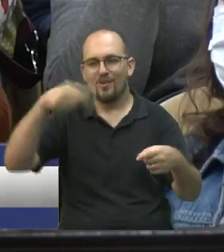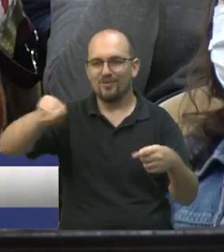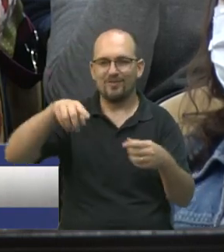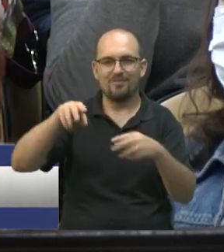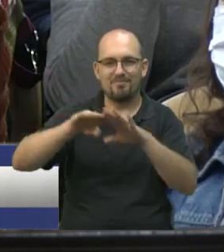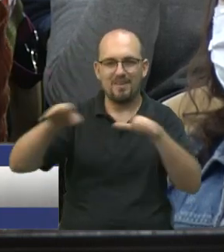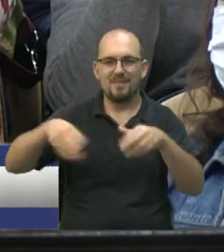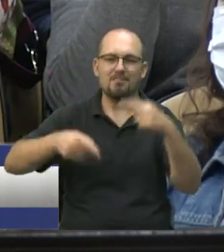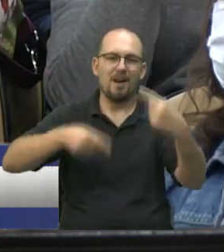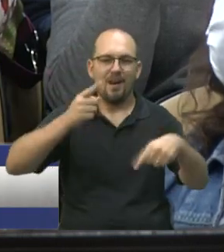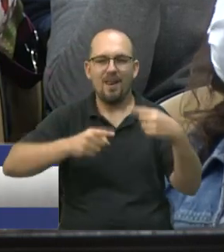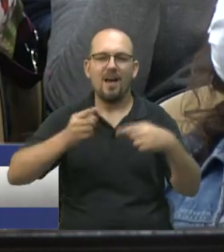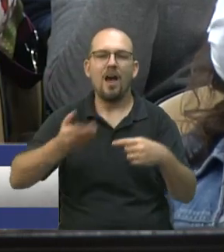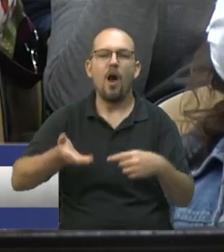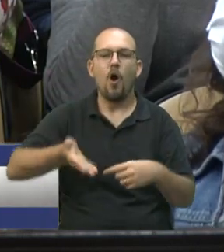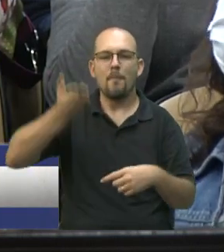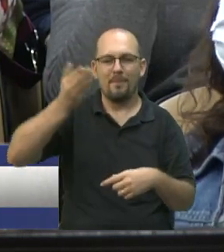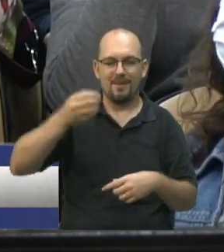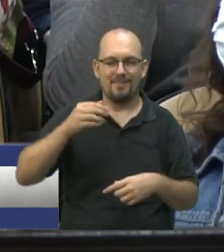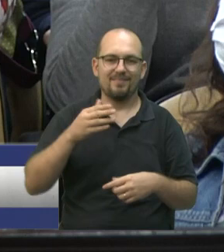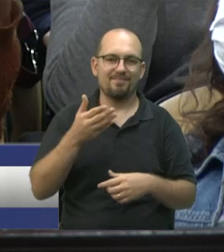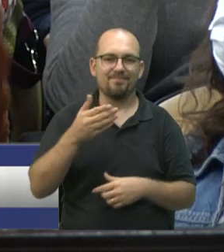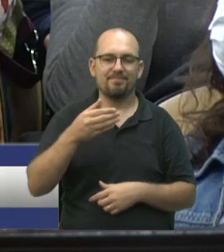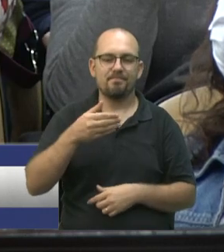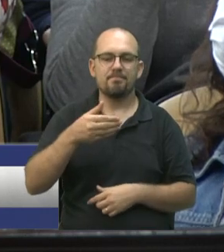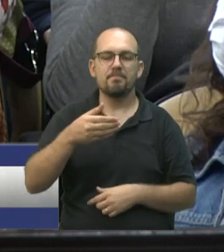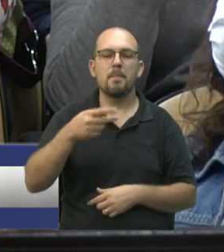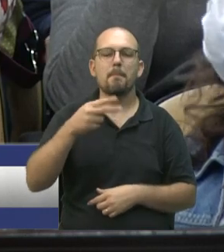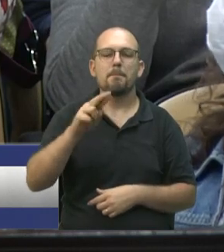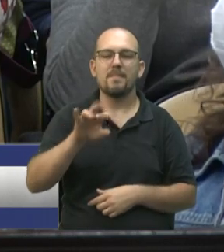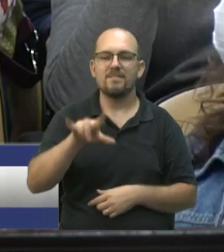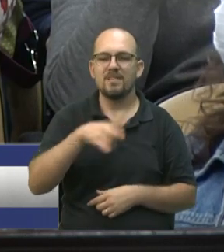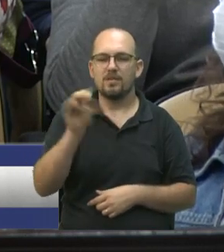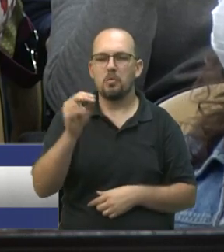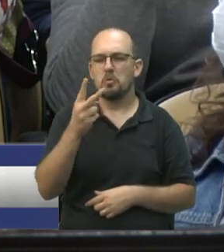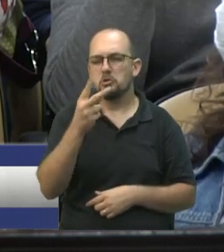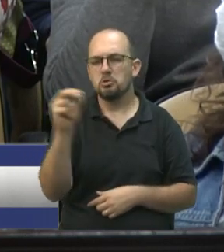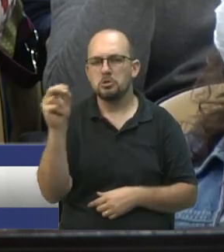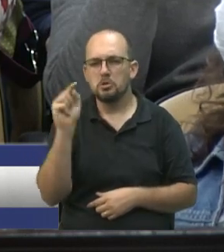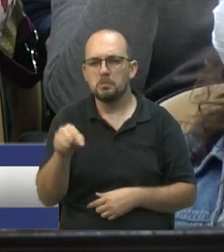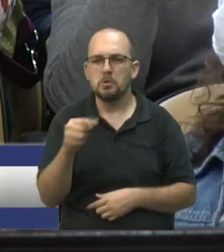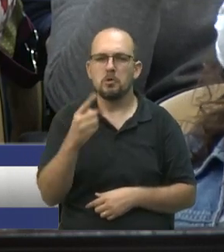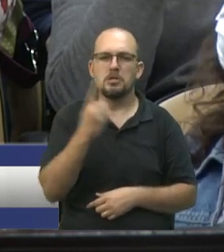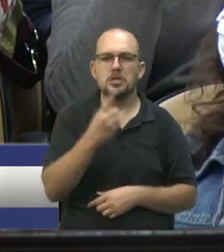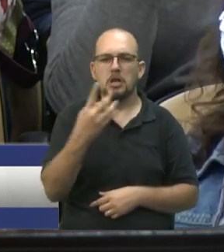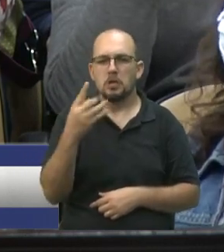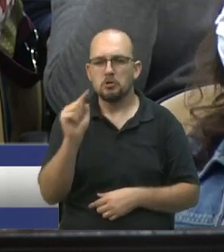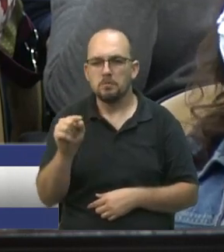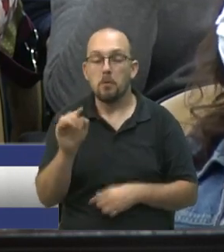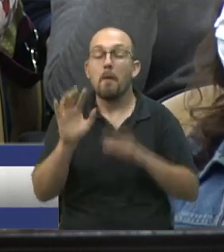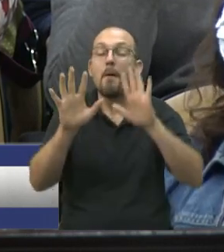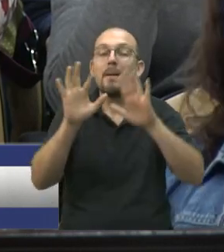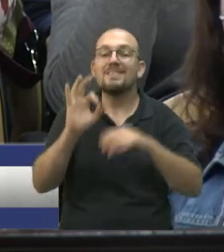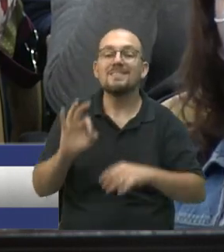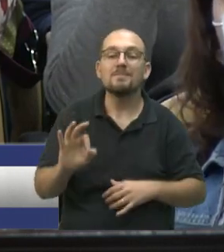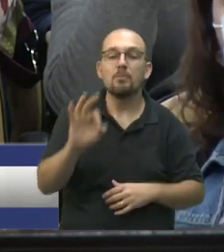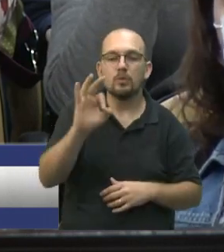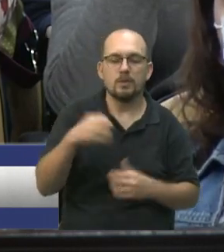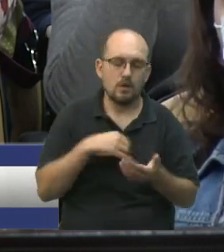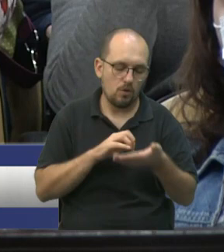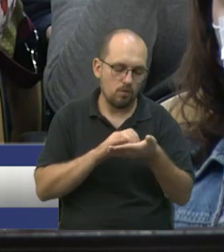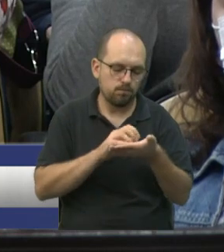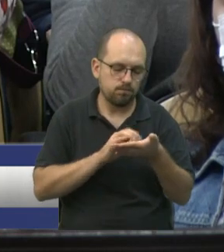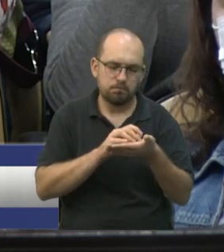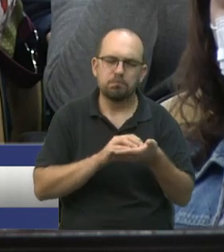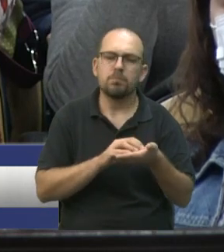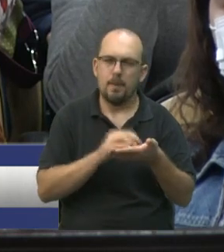quanto aumentava na previsão orçamentária, se era 200 mil, 114 mil, mas em percentual eu calculei que é um